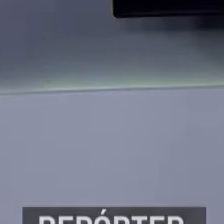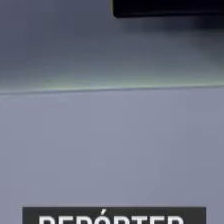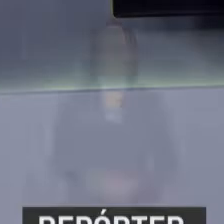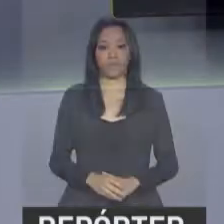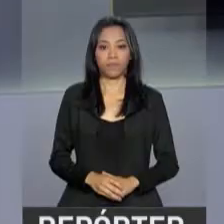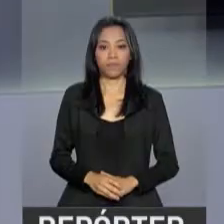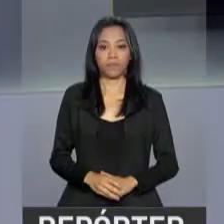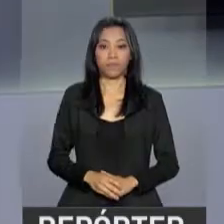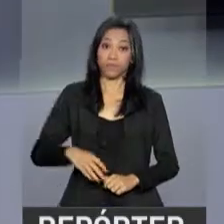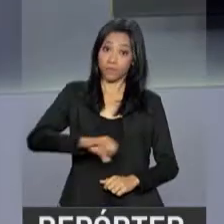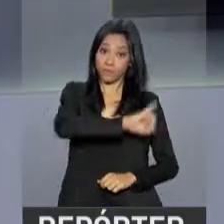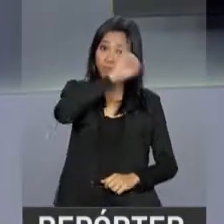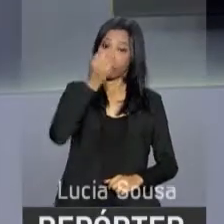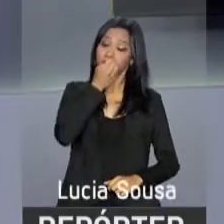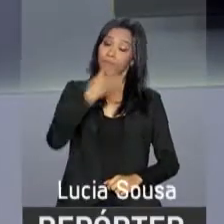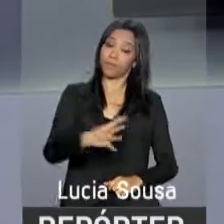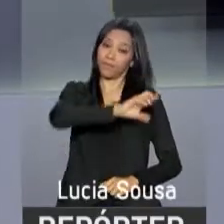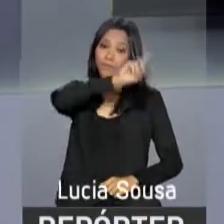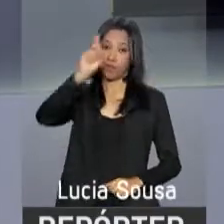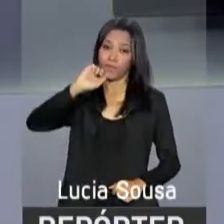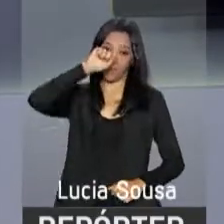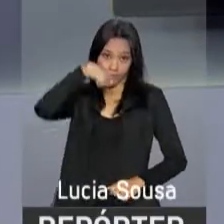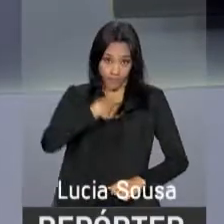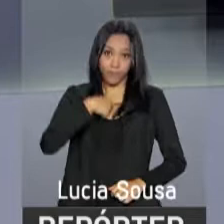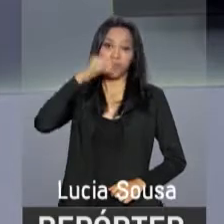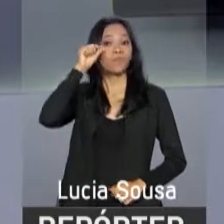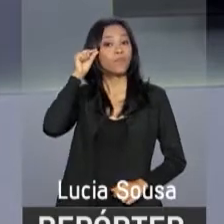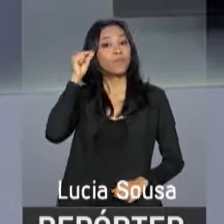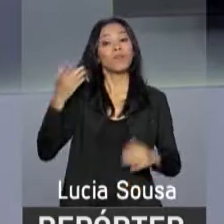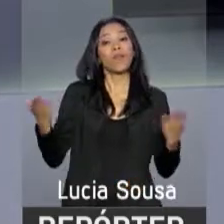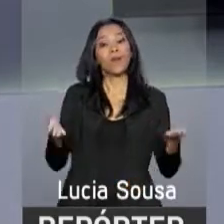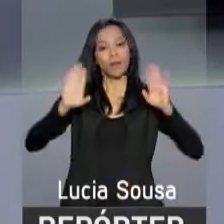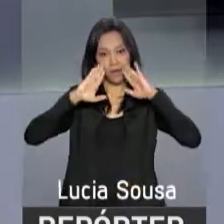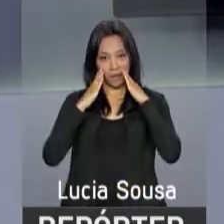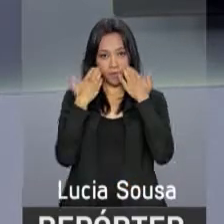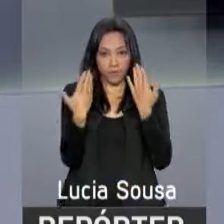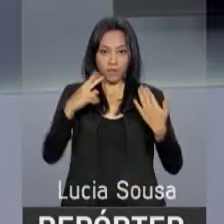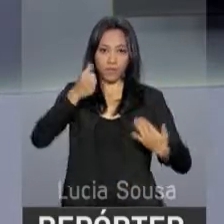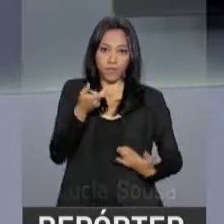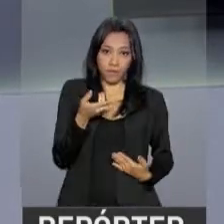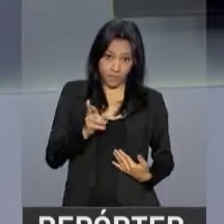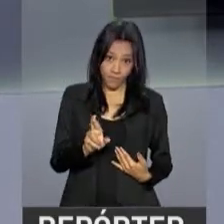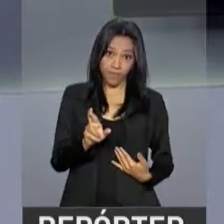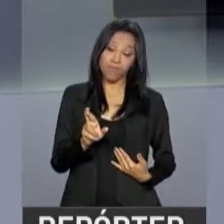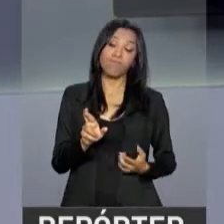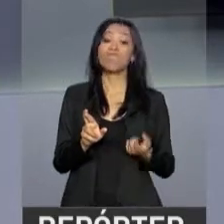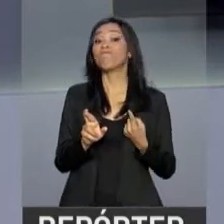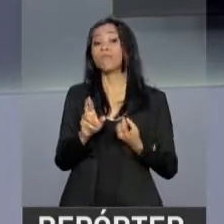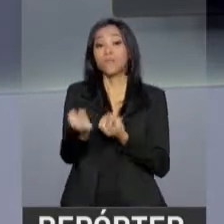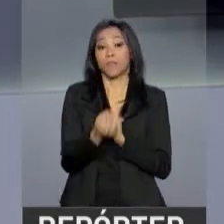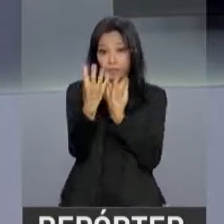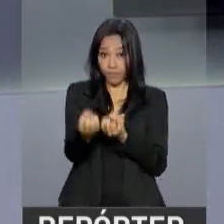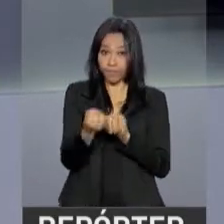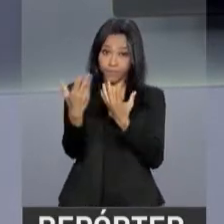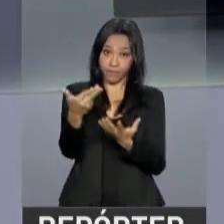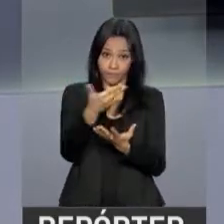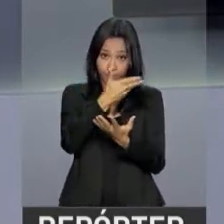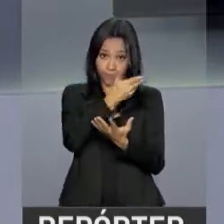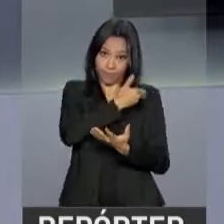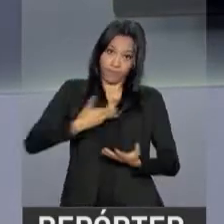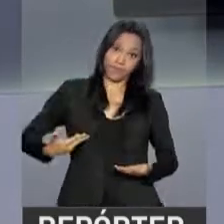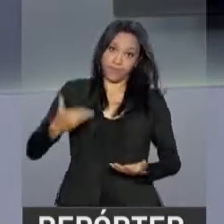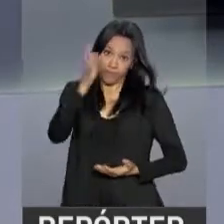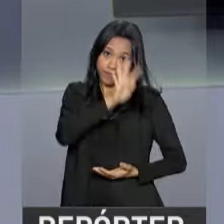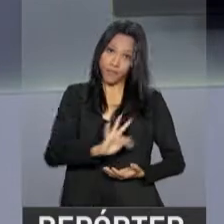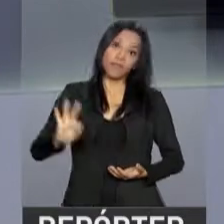olá bom dia eu sou maria que lupi estamos no ar com repórter ele br e as notícias do governo